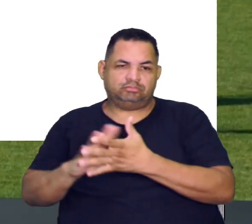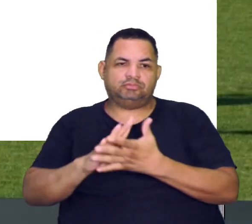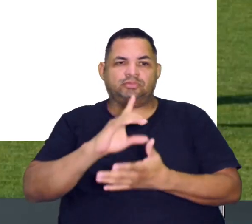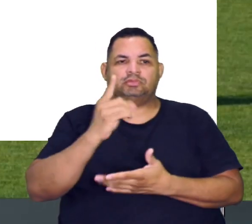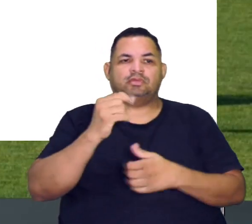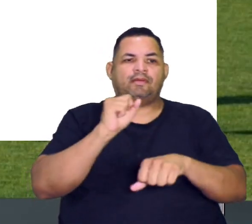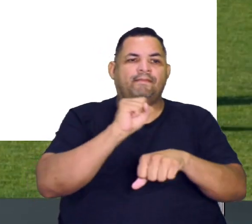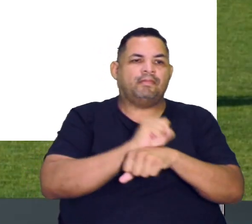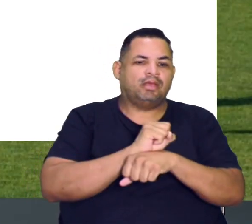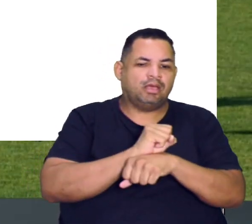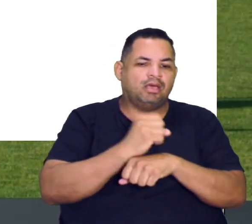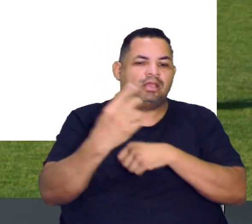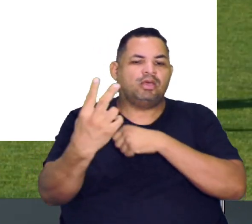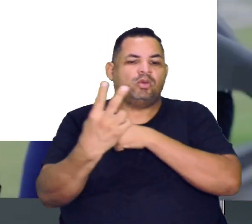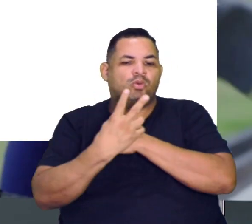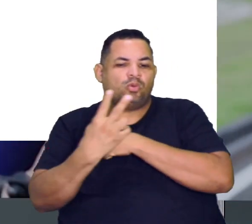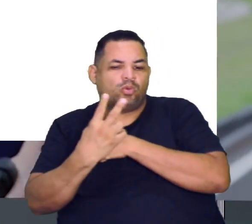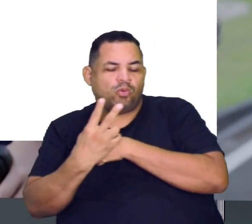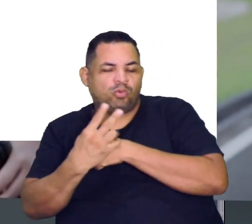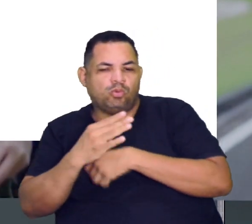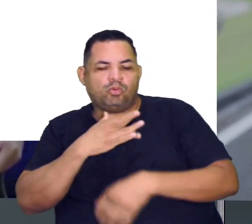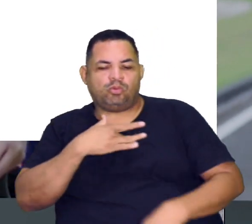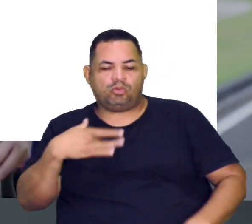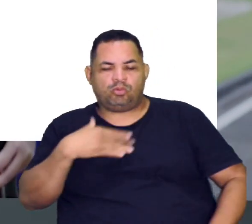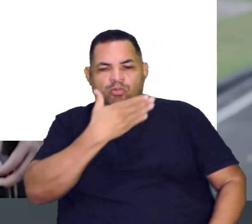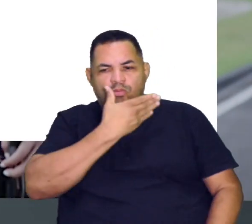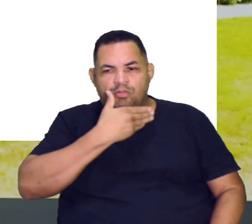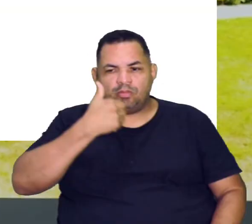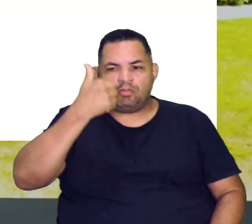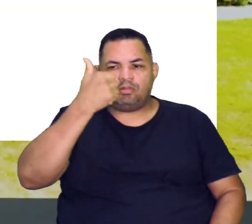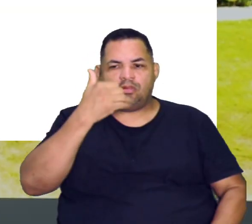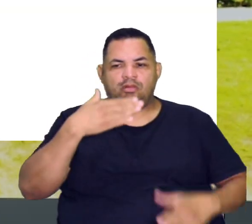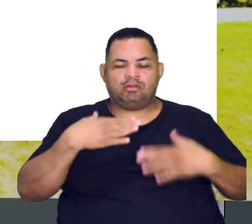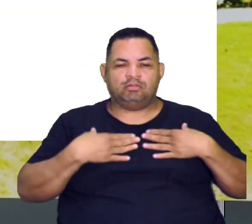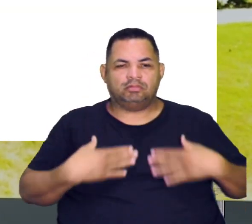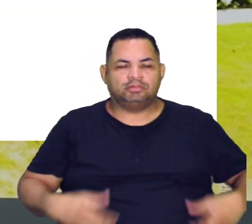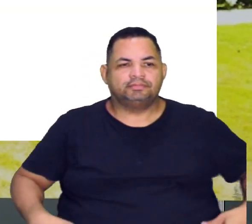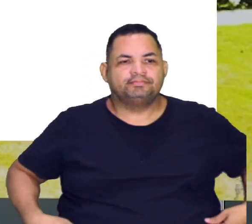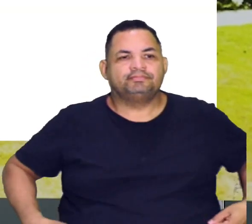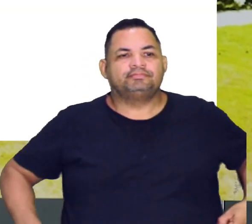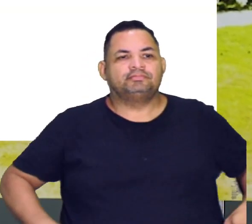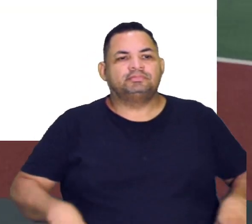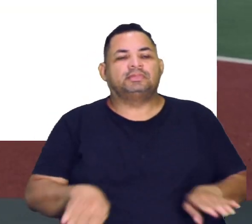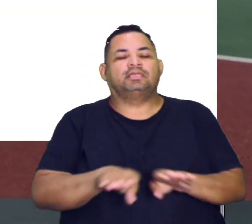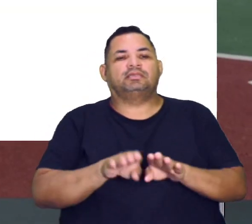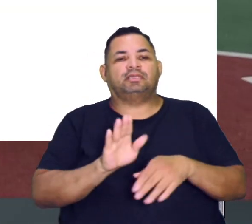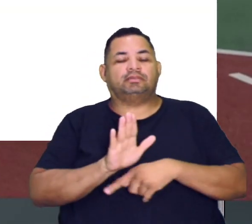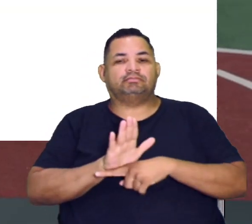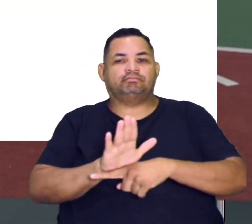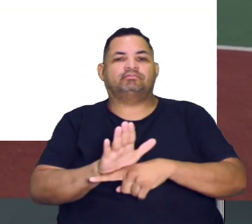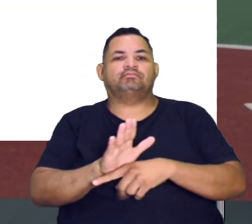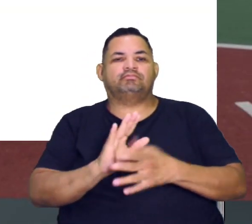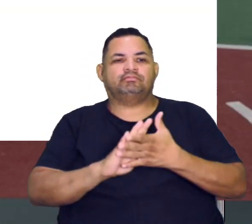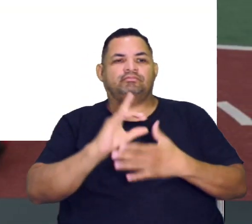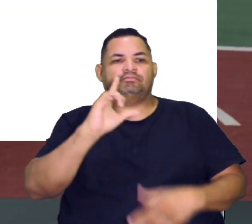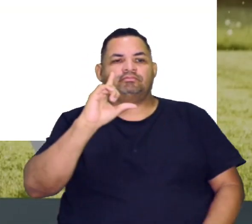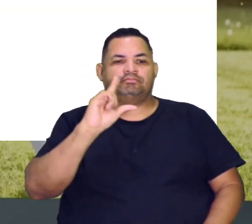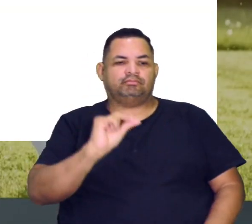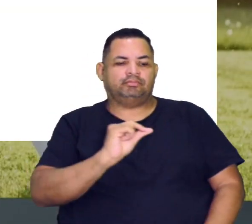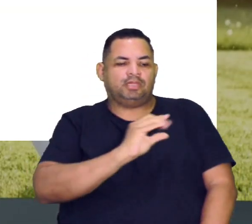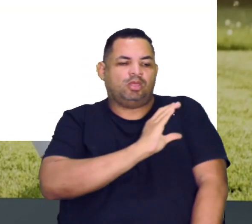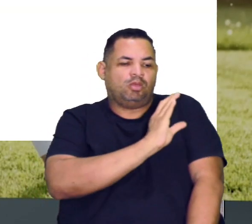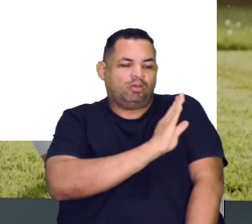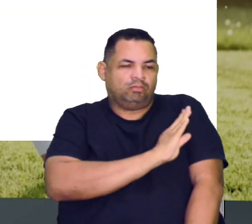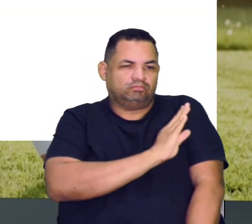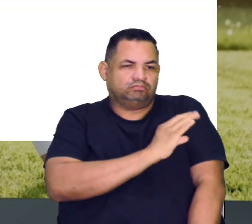aquele momento para cuidar da sua saúde, para melhorar, para ter mais disposição, isso aí vai ajudar também na diminuição da pressão